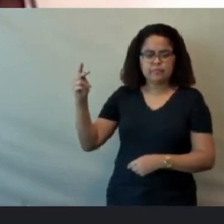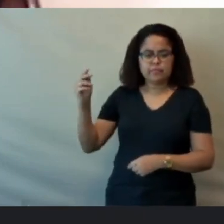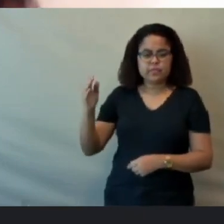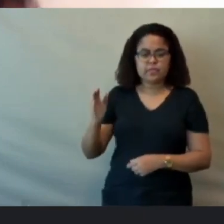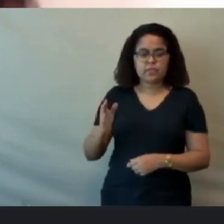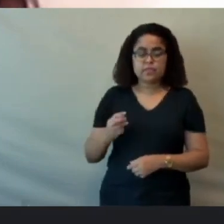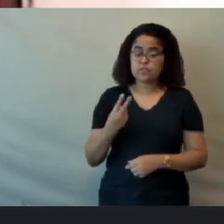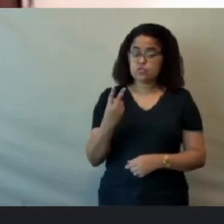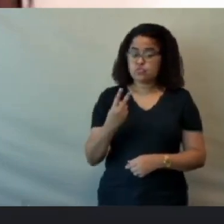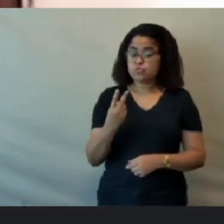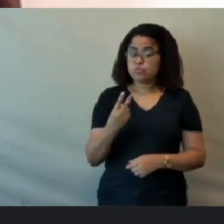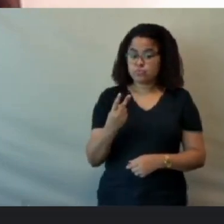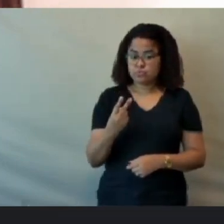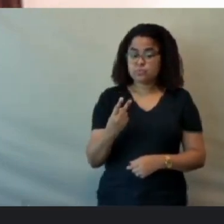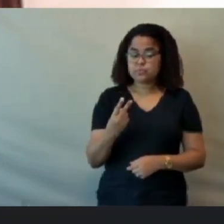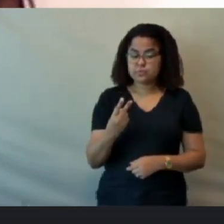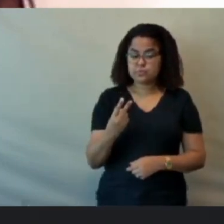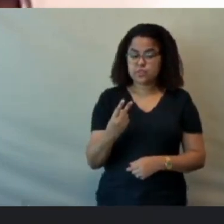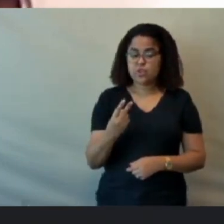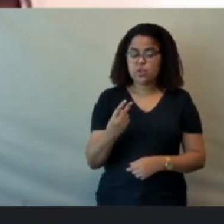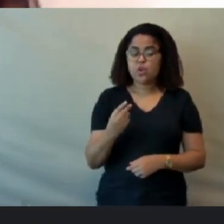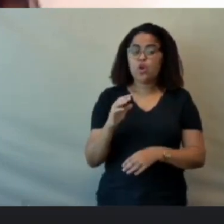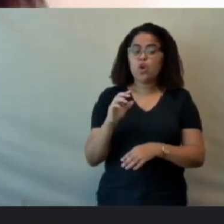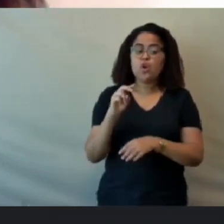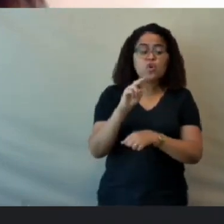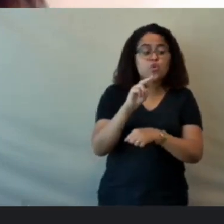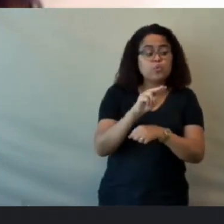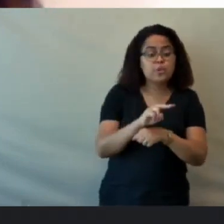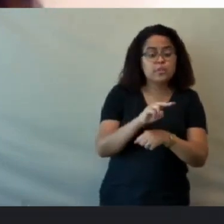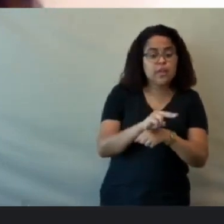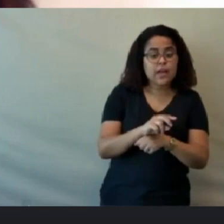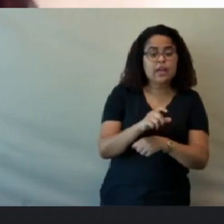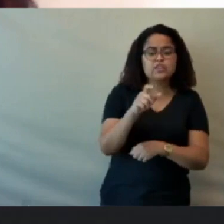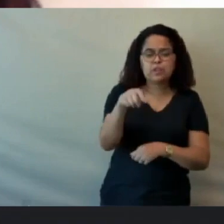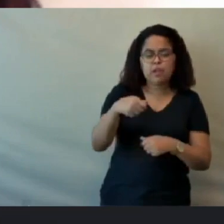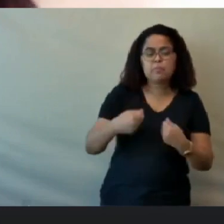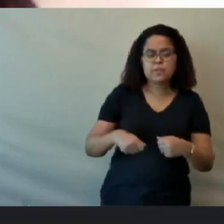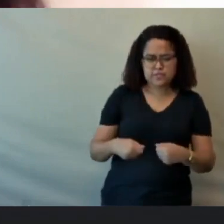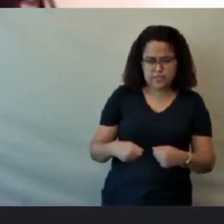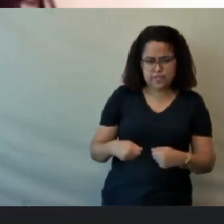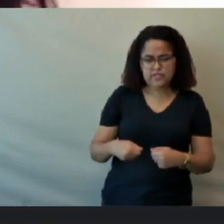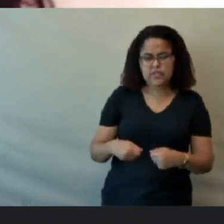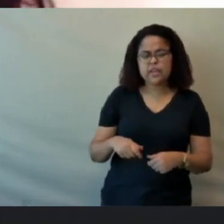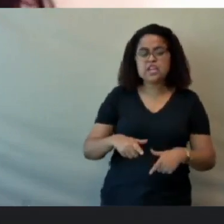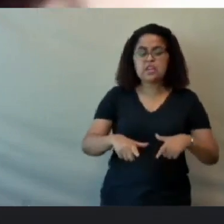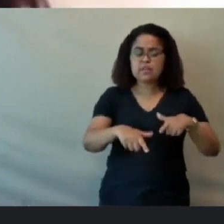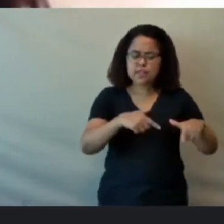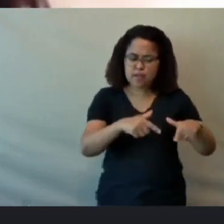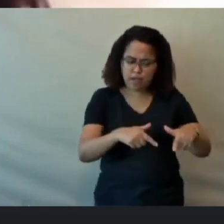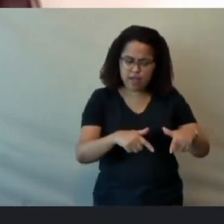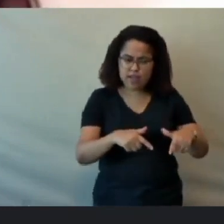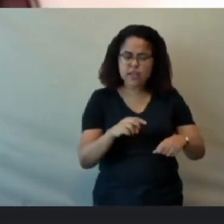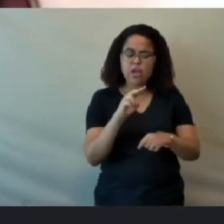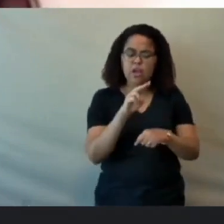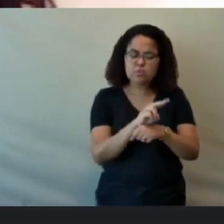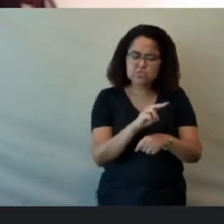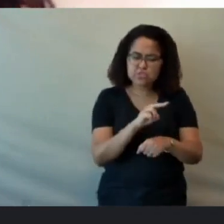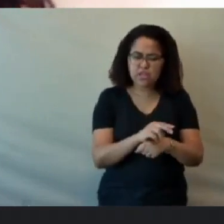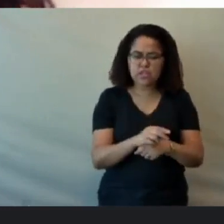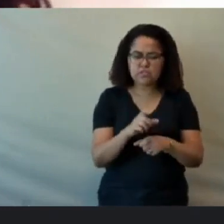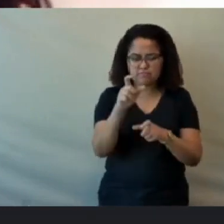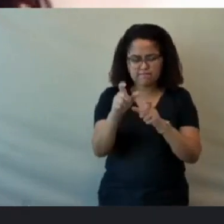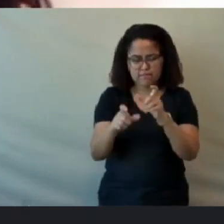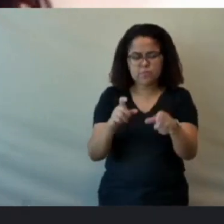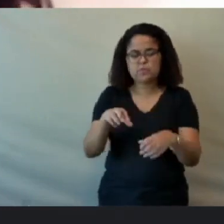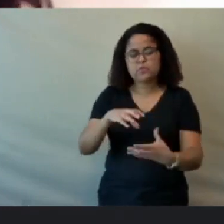cuidando de quem precisa do cuidado, mas também de quem exerce esse cuidado. Então, nesse momento, gostaria